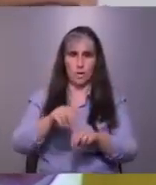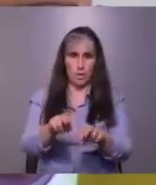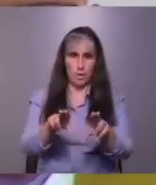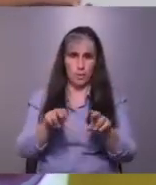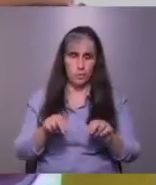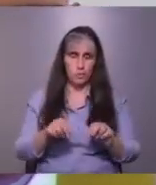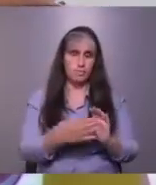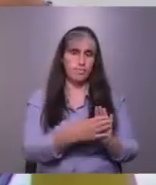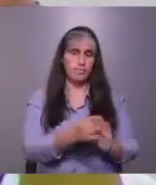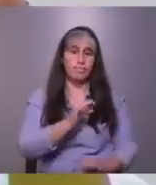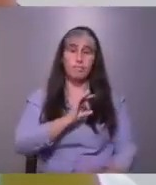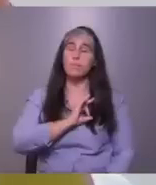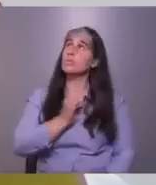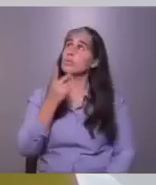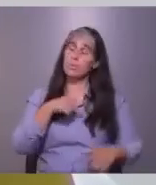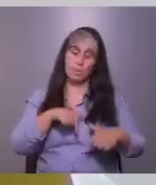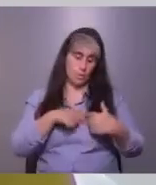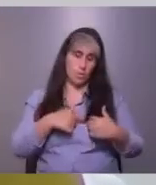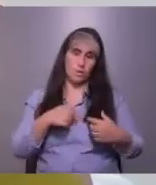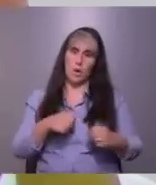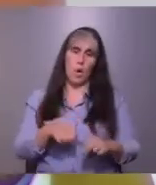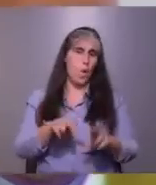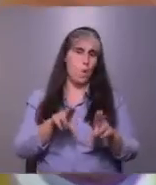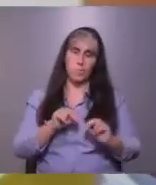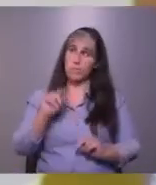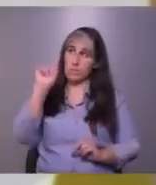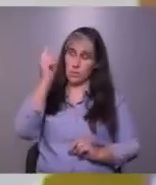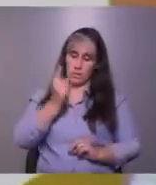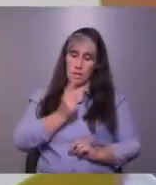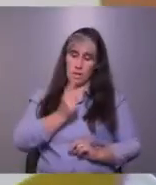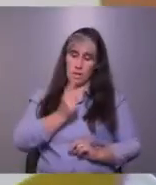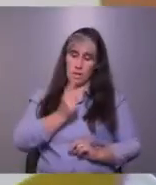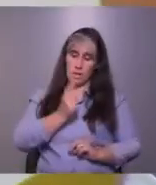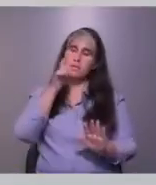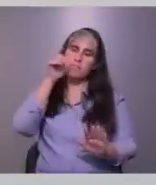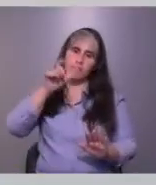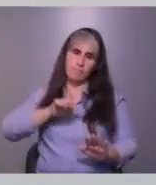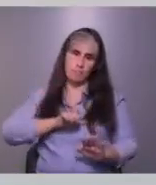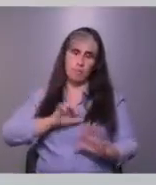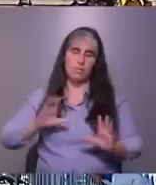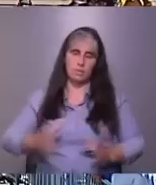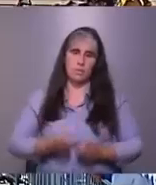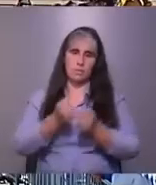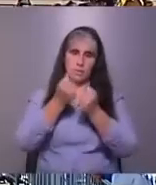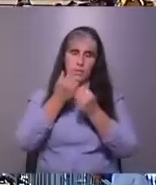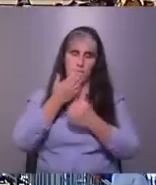Senhor, eu não sou digno de entrar em vinho nada, mas dizem a sua palavra e eu serei salvo.